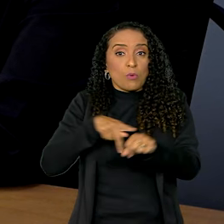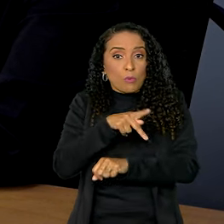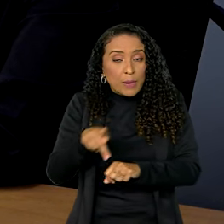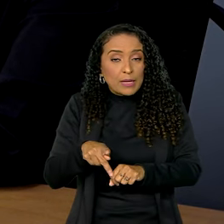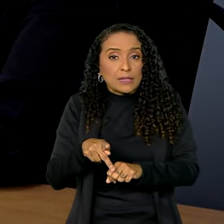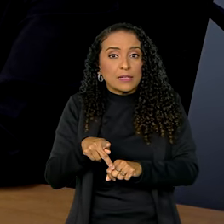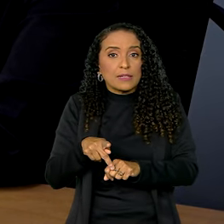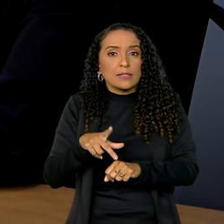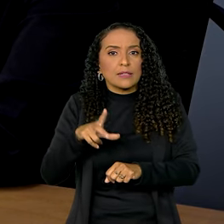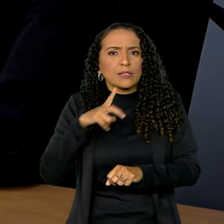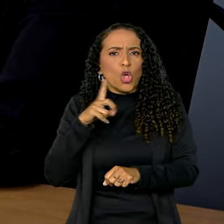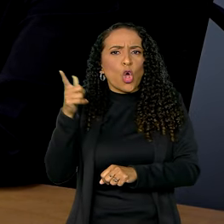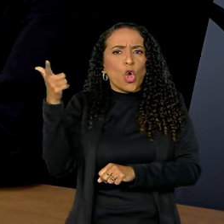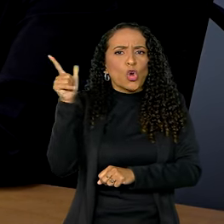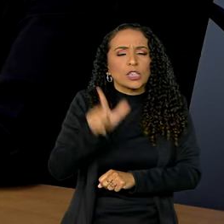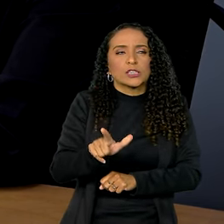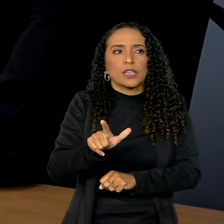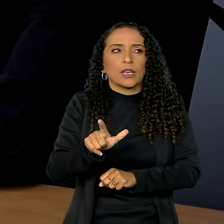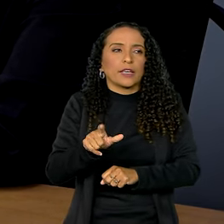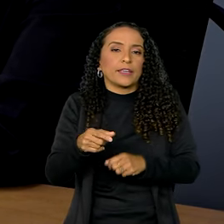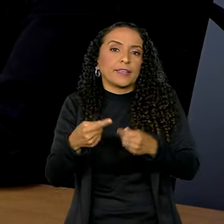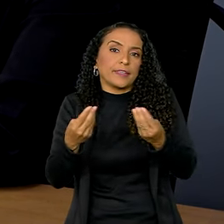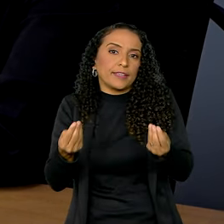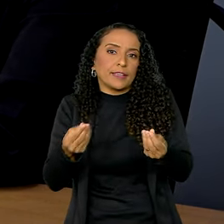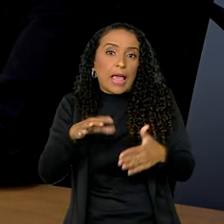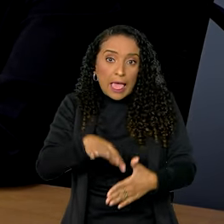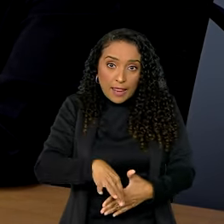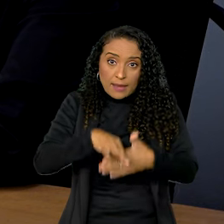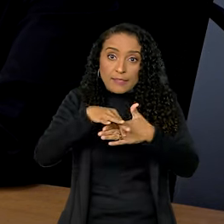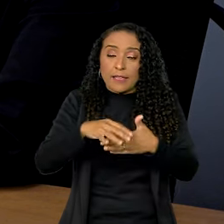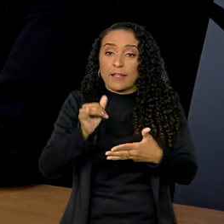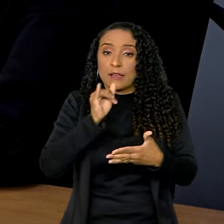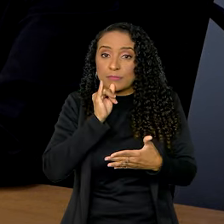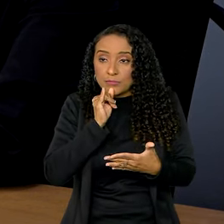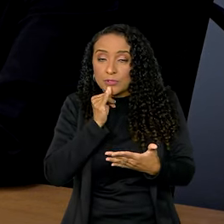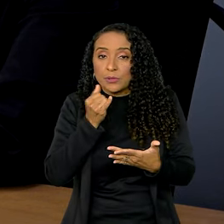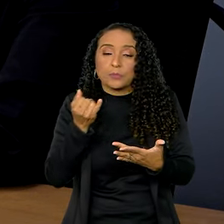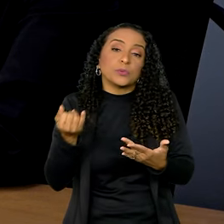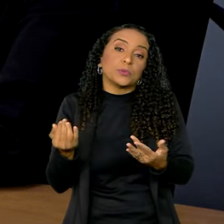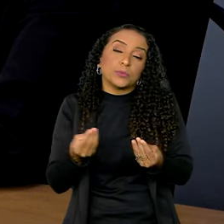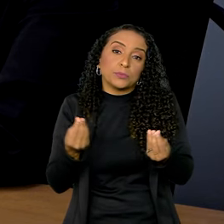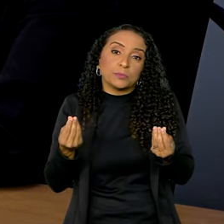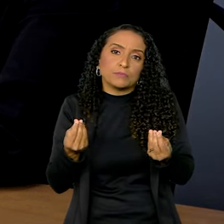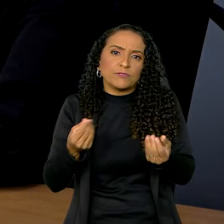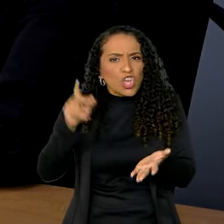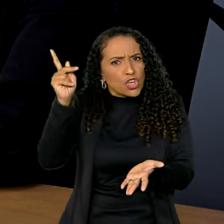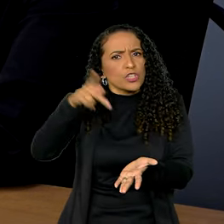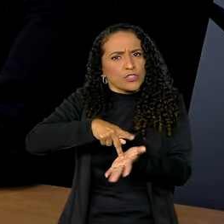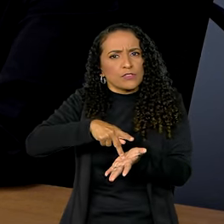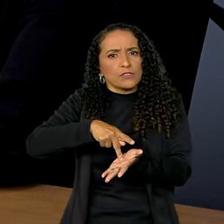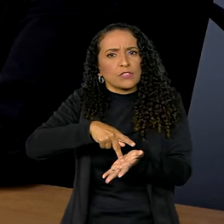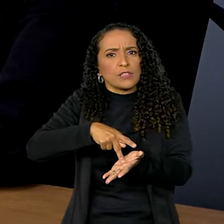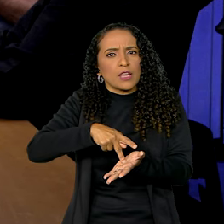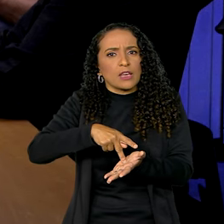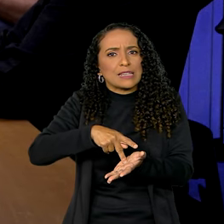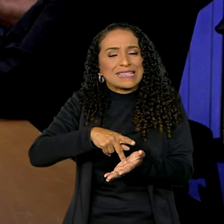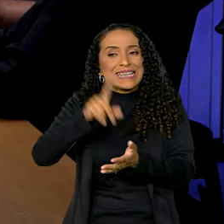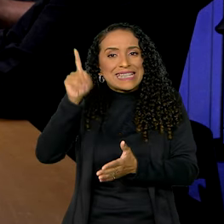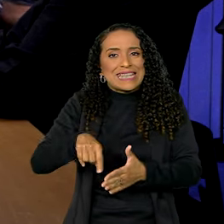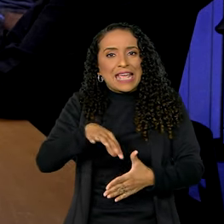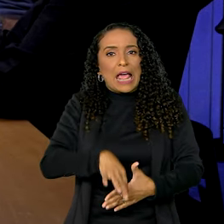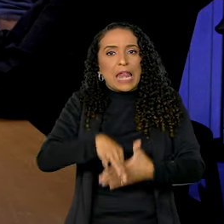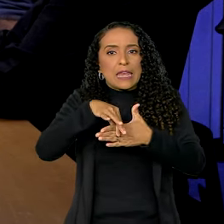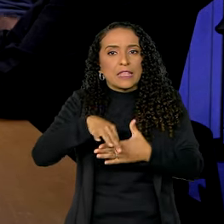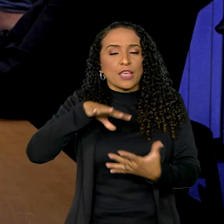que consiga além de liderar pelo exemplo eh efetivamente ser a